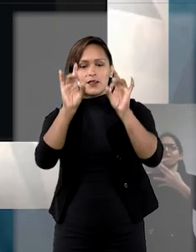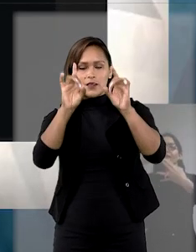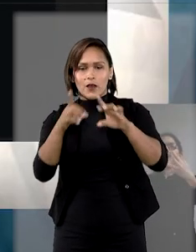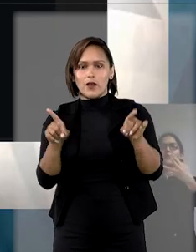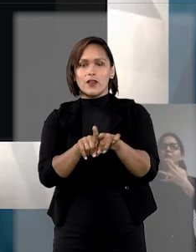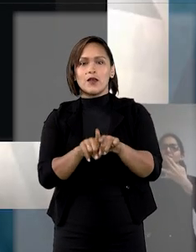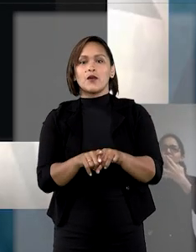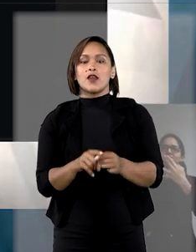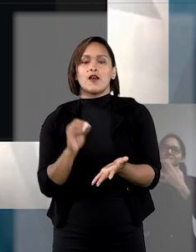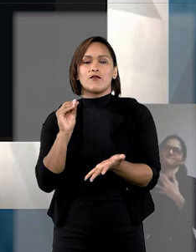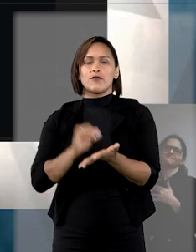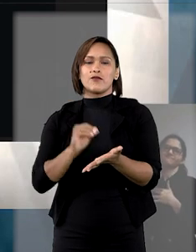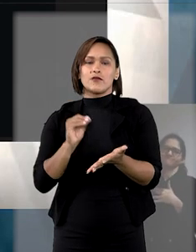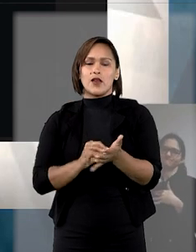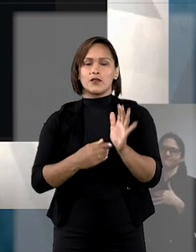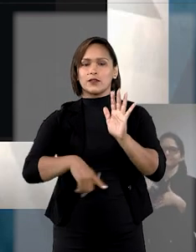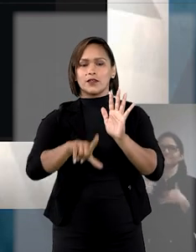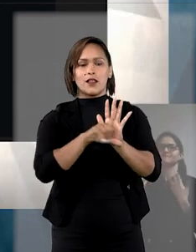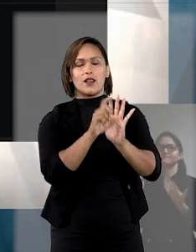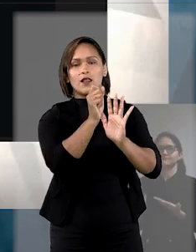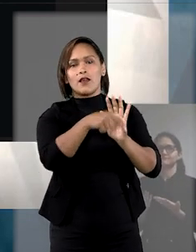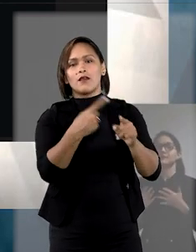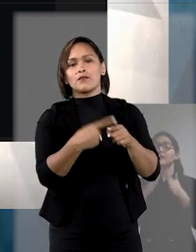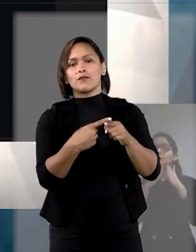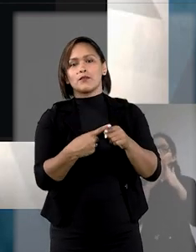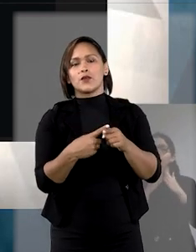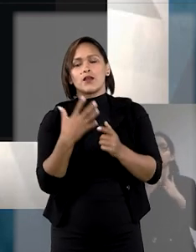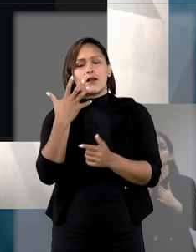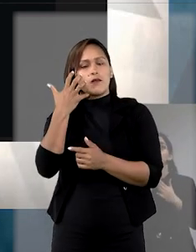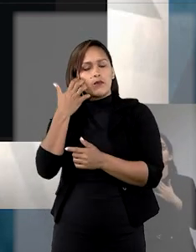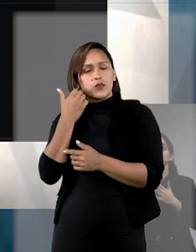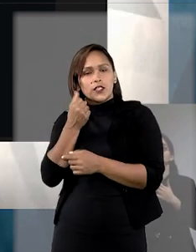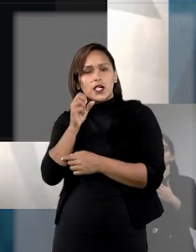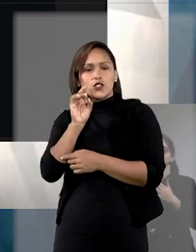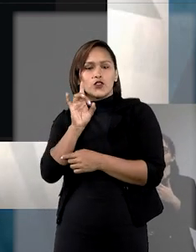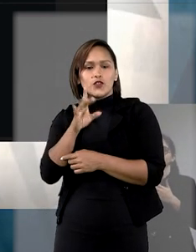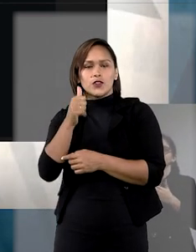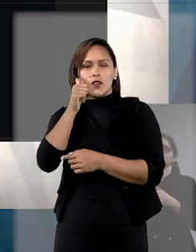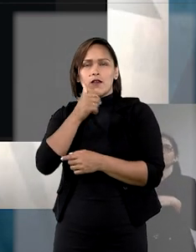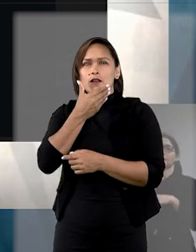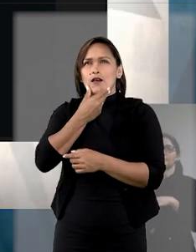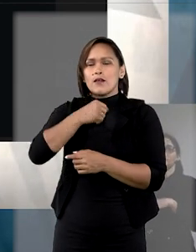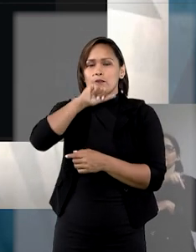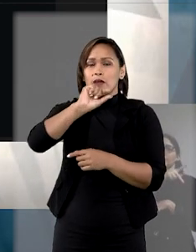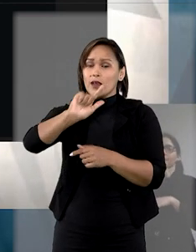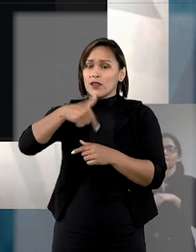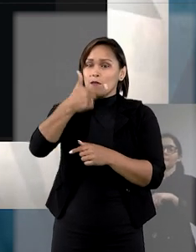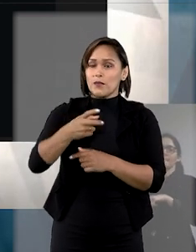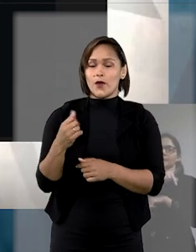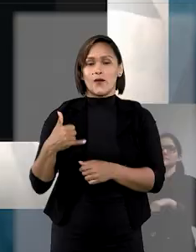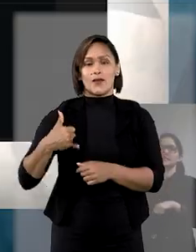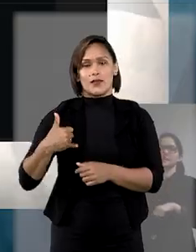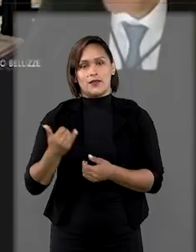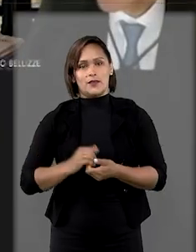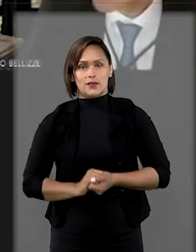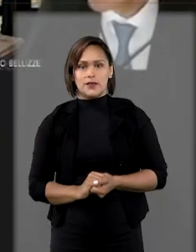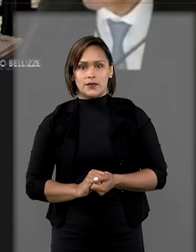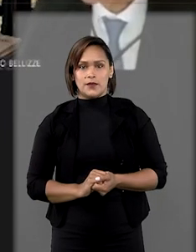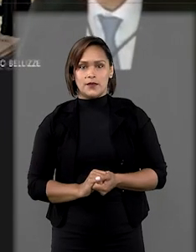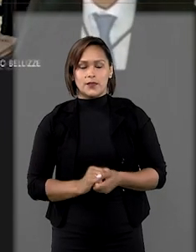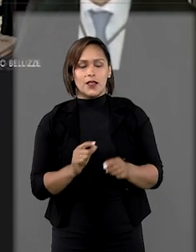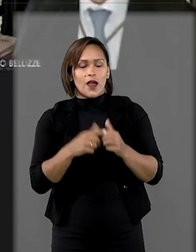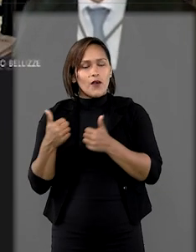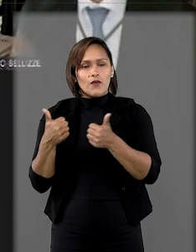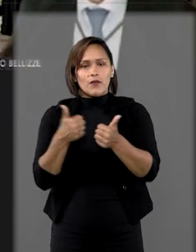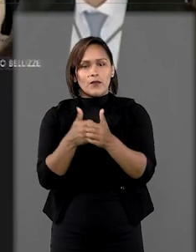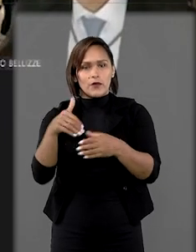instituições estatais falharam, porque o quadro de inaptidão dos adotantes só foi reconhecido após a adoção ser concluída.